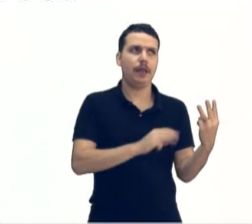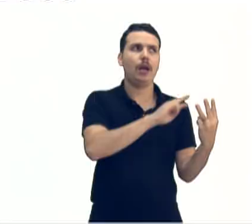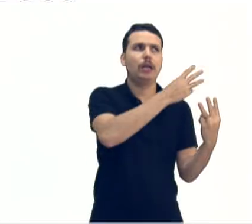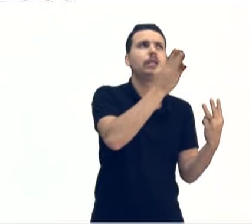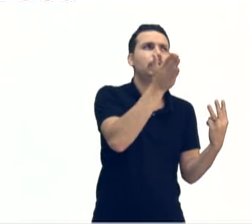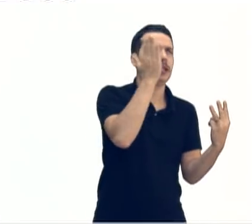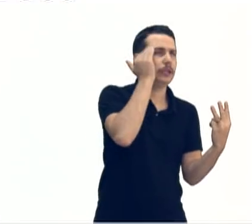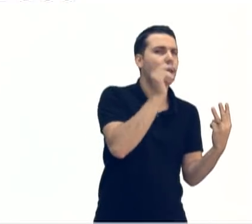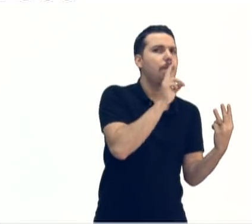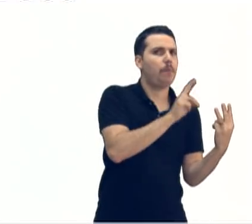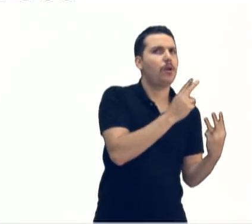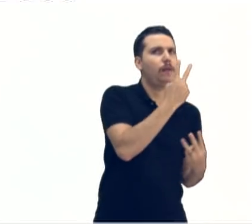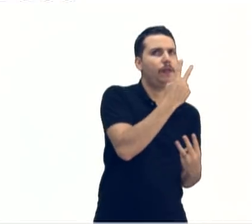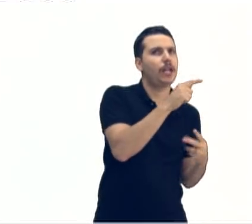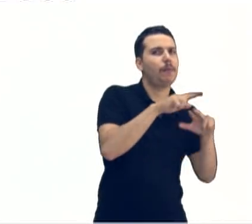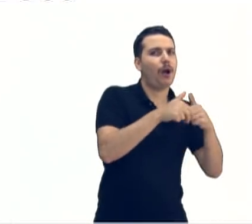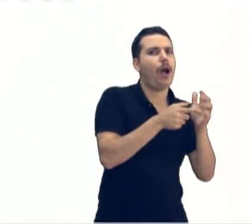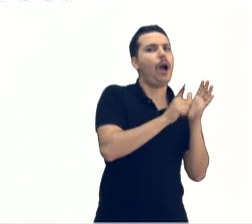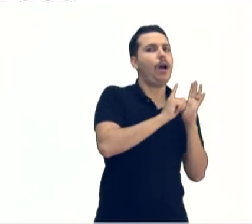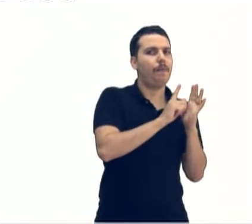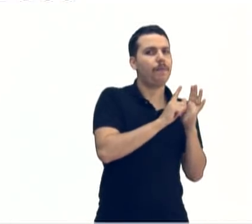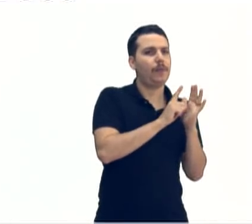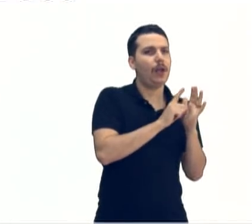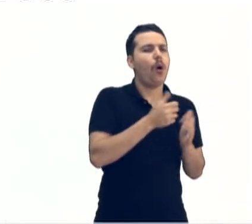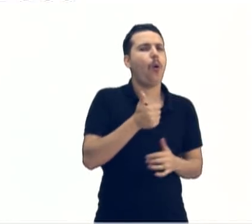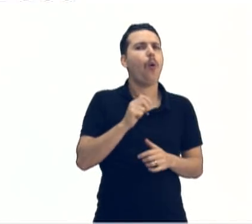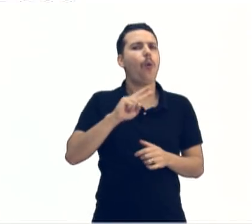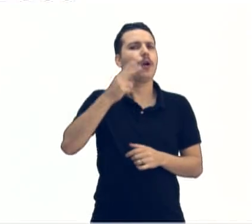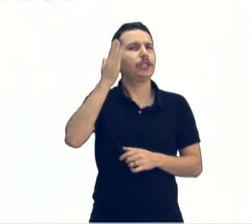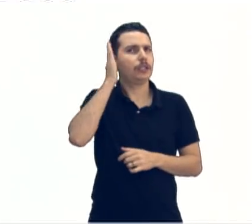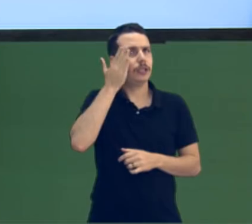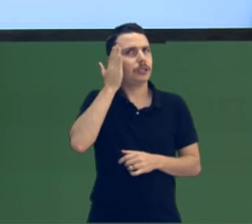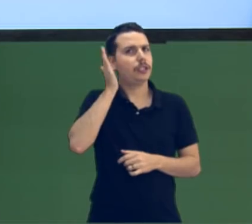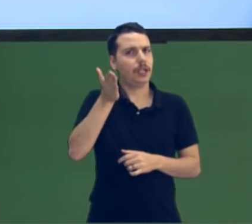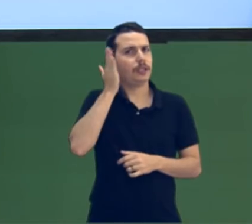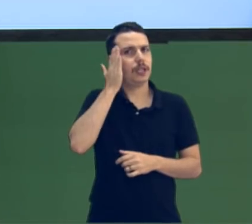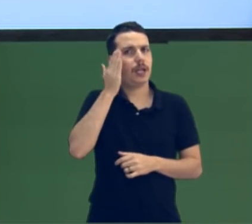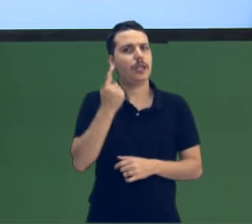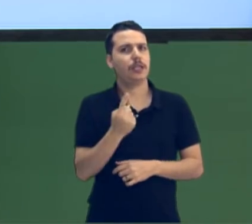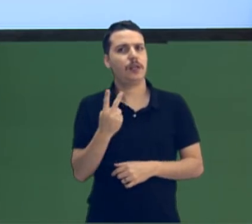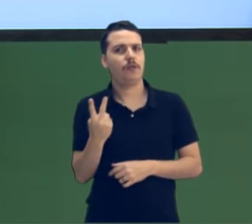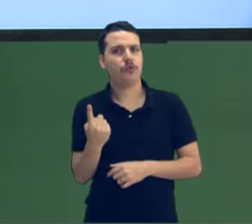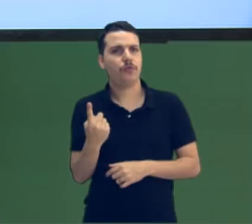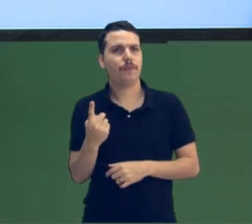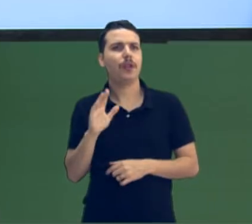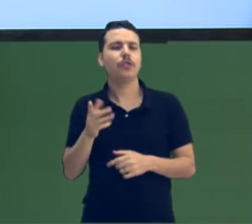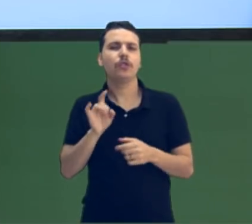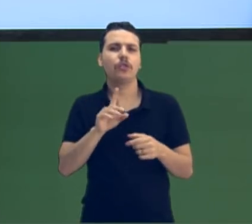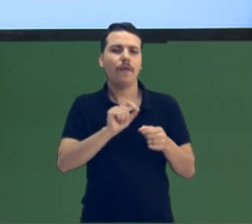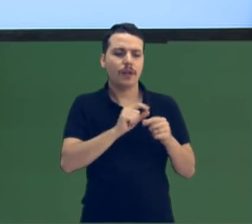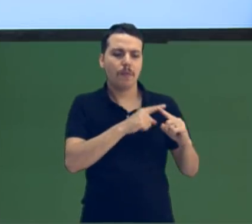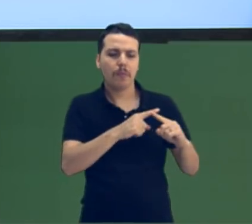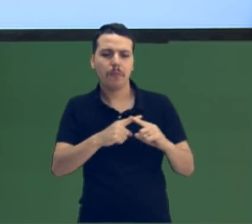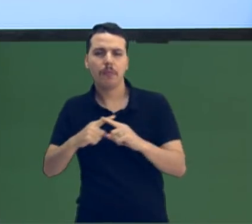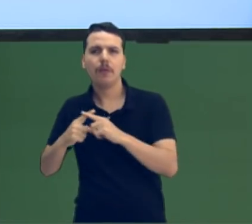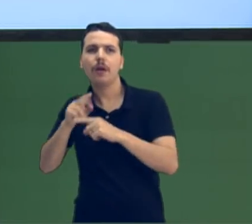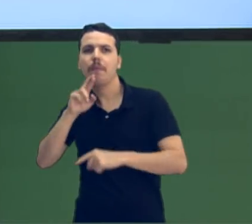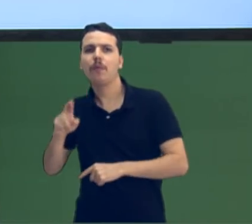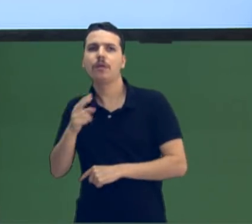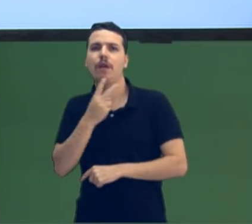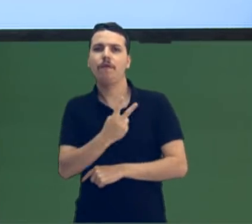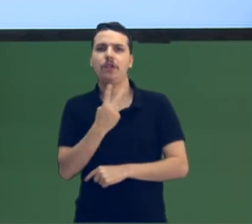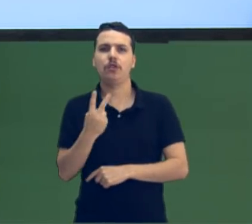é 27, porque já estava no exercício anterior, e o 11 ao quadrado eu já sei que é 121. Então, é só efetuar aqui a multiplicação, eu vou ter